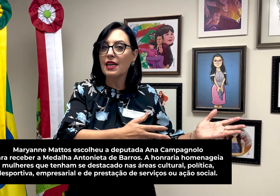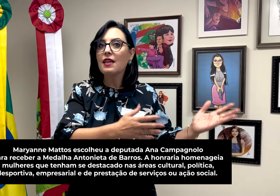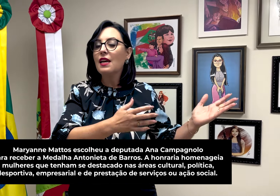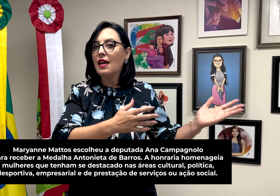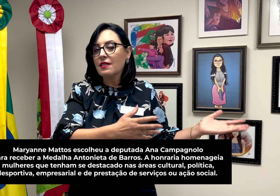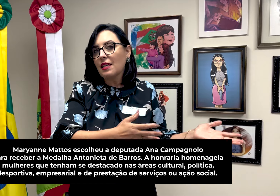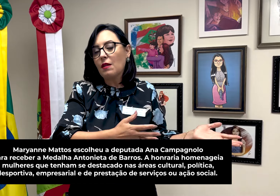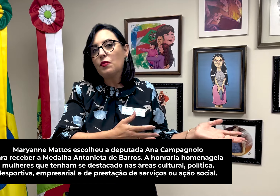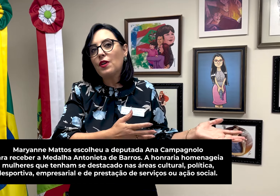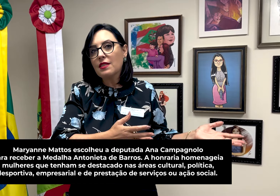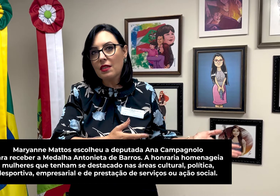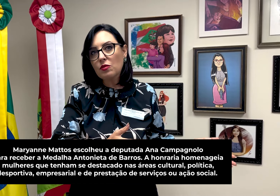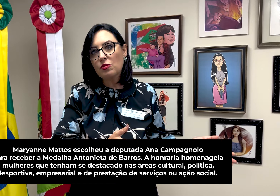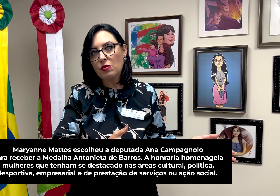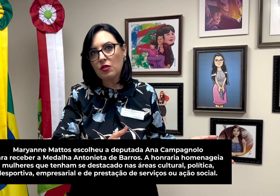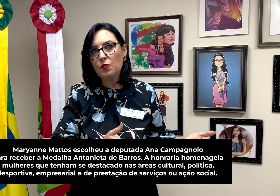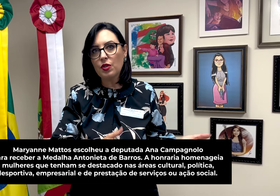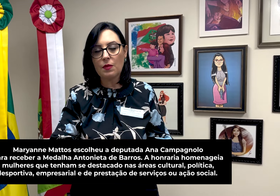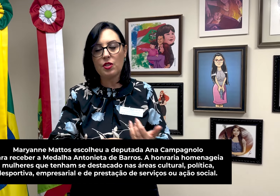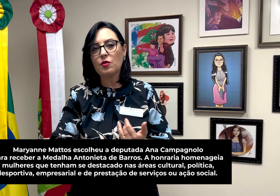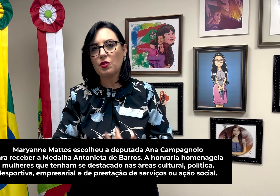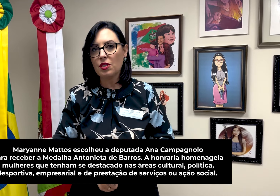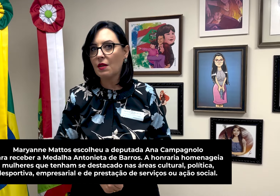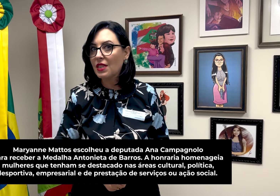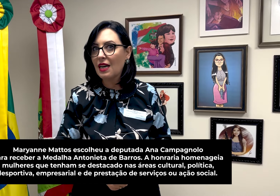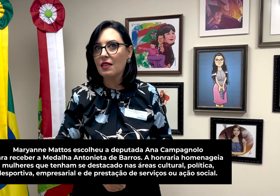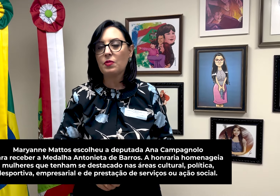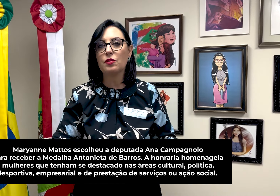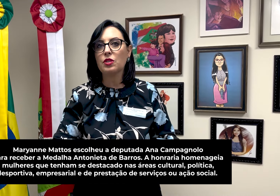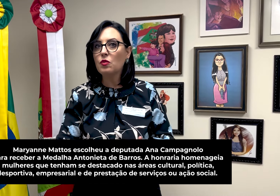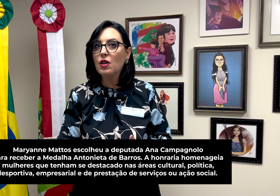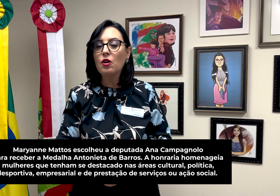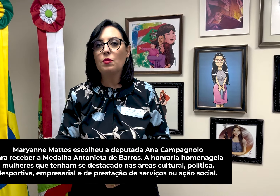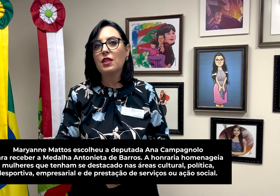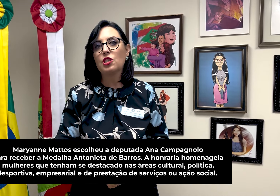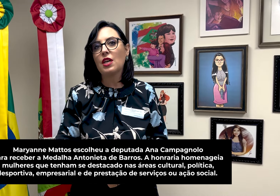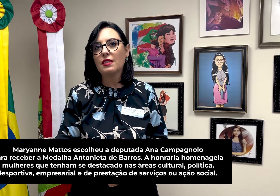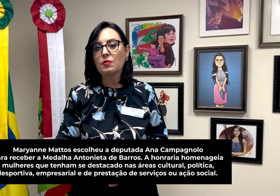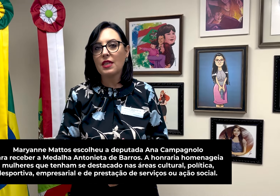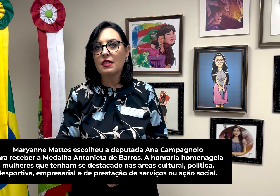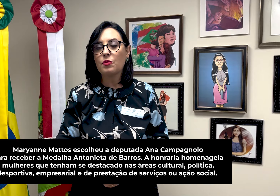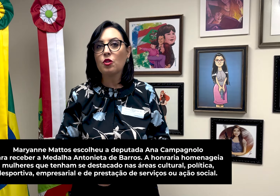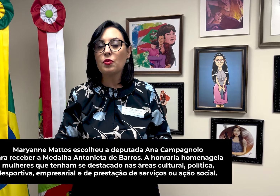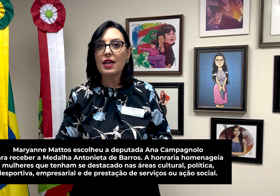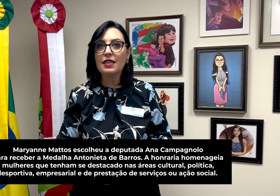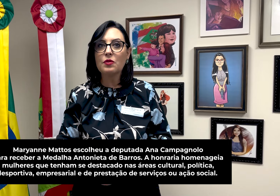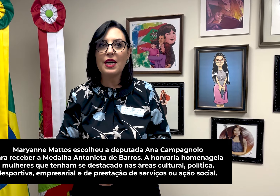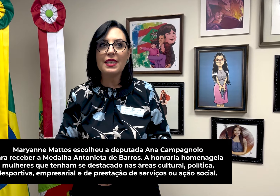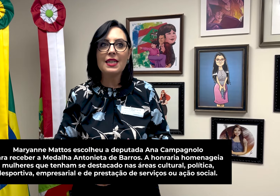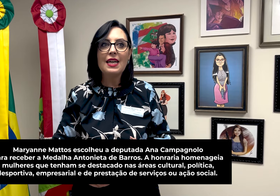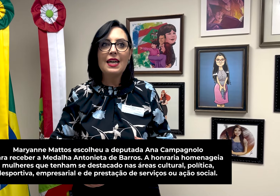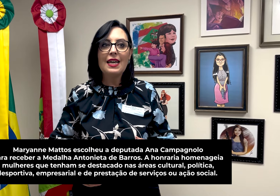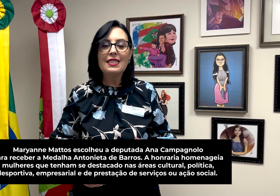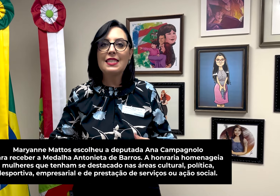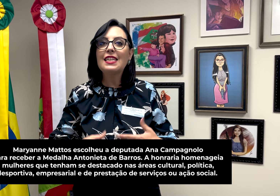contra, né? Elas acabam fazendo tudo isso. Por quê? Pediram pra eu tirar a medalha, pra eu não homenagear a deputada Campanholo, porque ela não